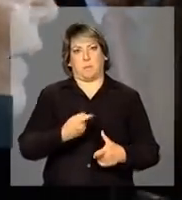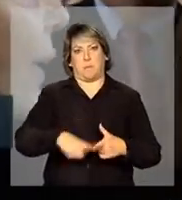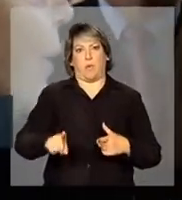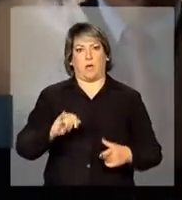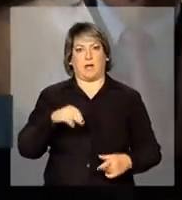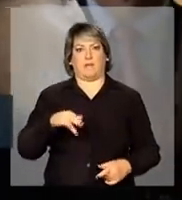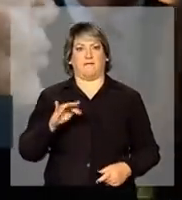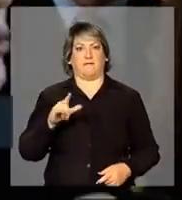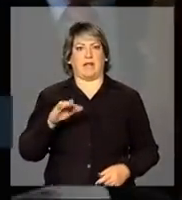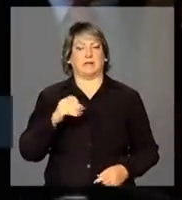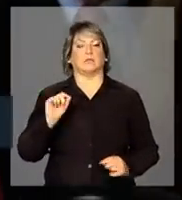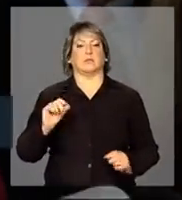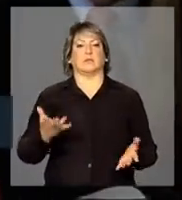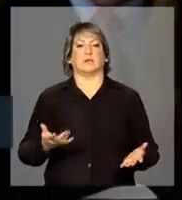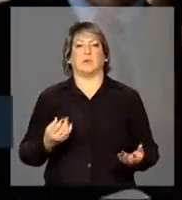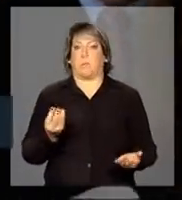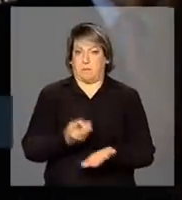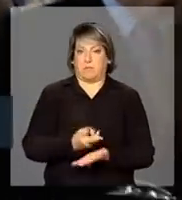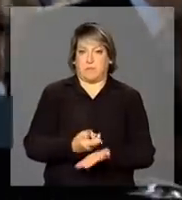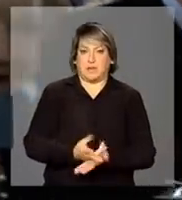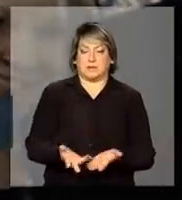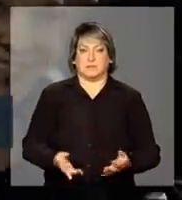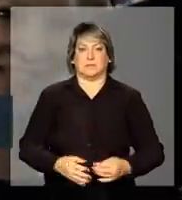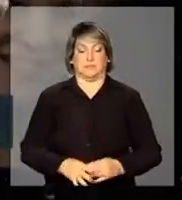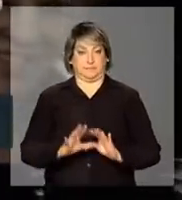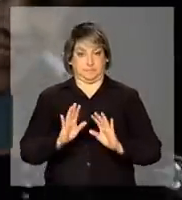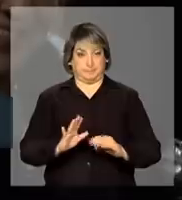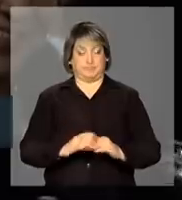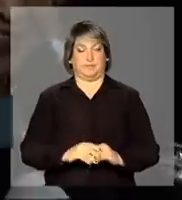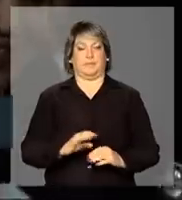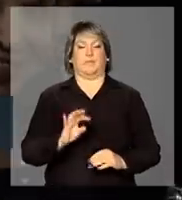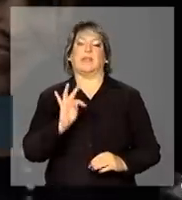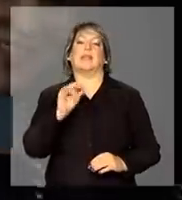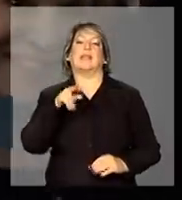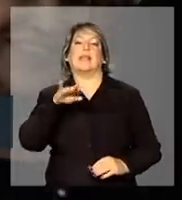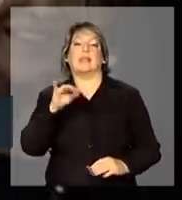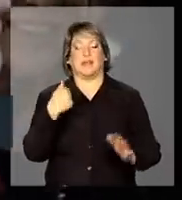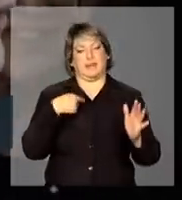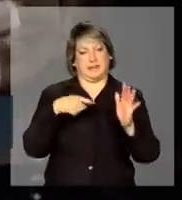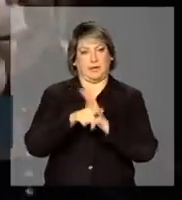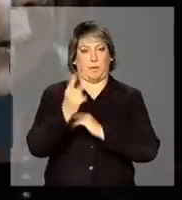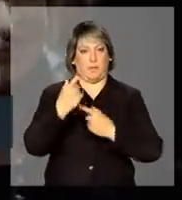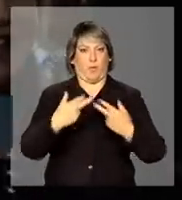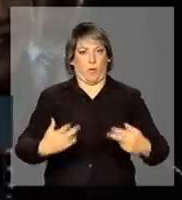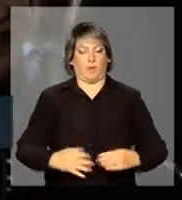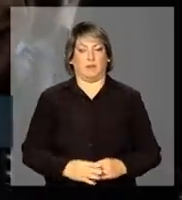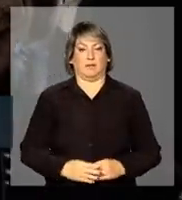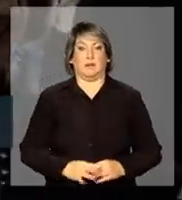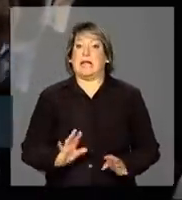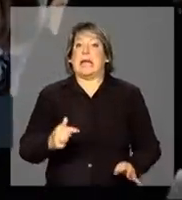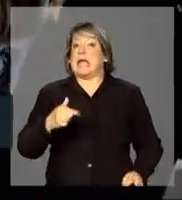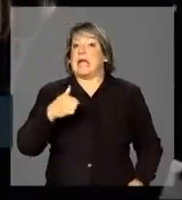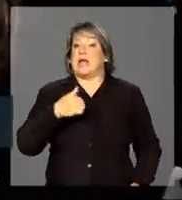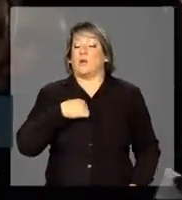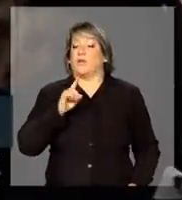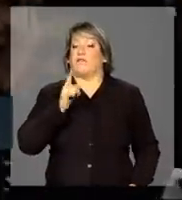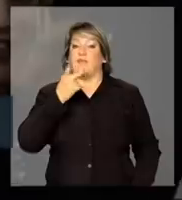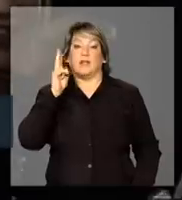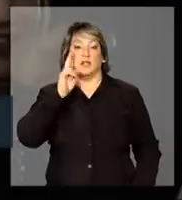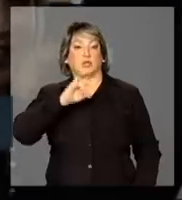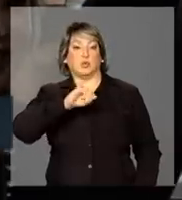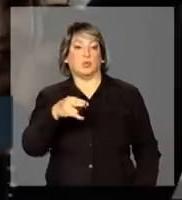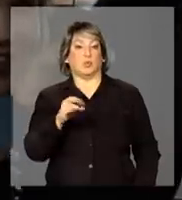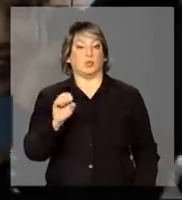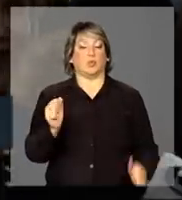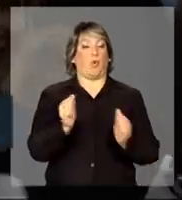mesmo. O problema é o mesmo, a inflação, a trajetória. Olha aqui, ó, Tânia, vou te falar uma coisa. Eu não falo de juro com